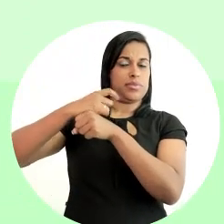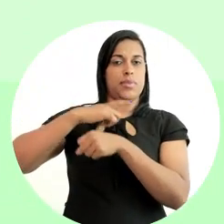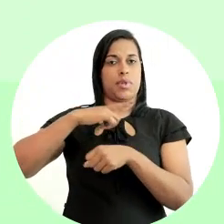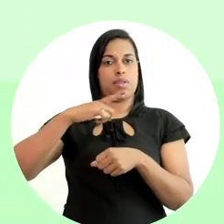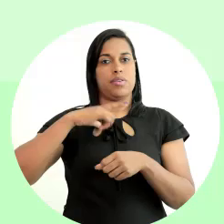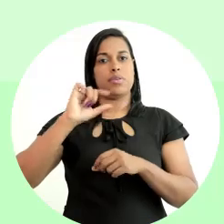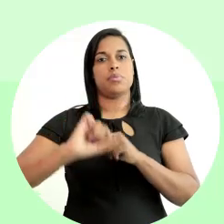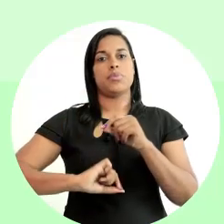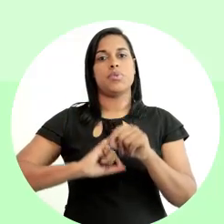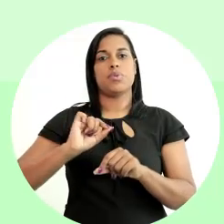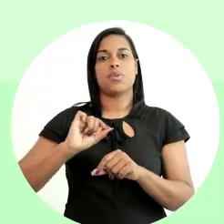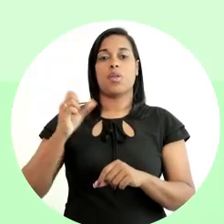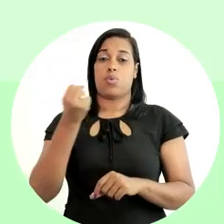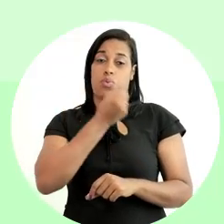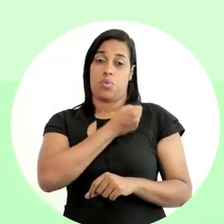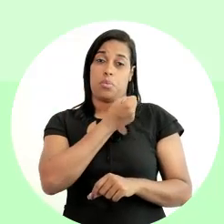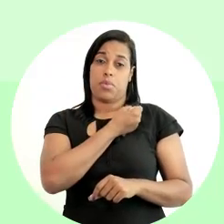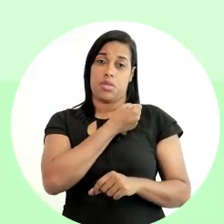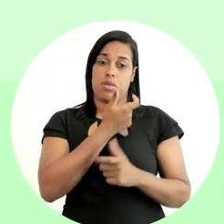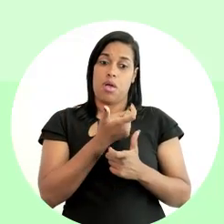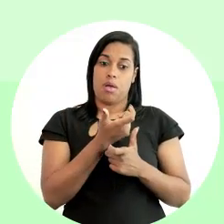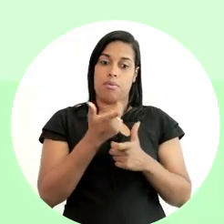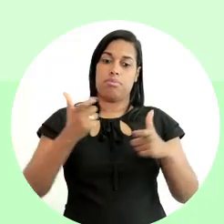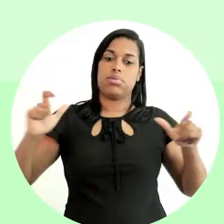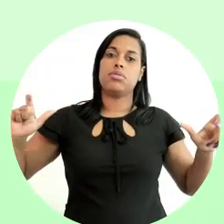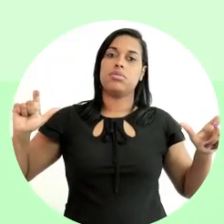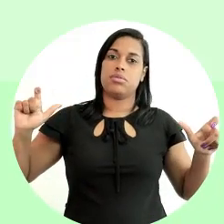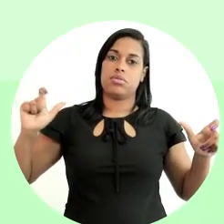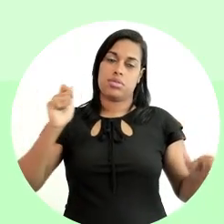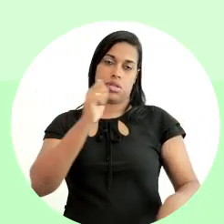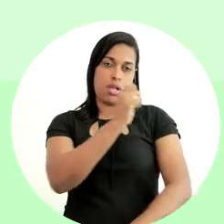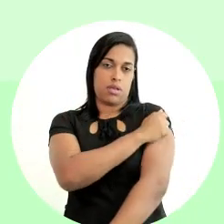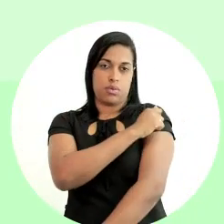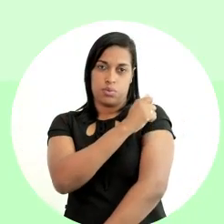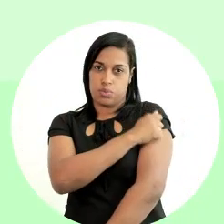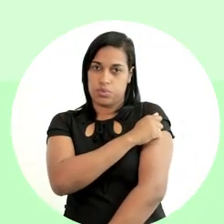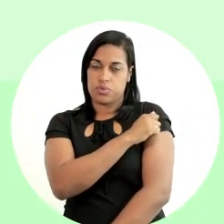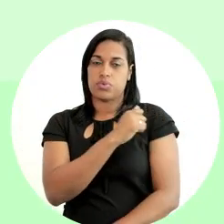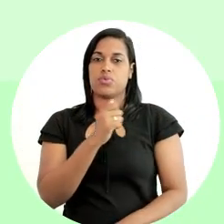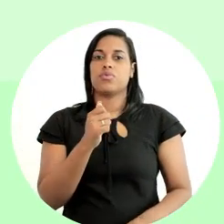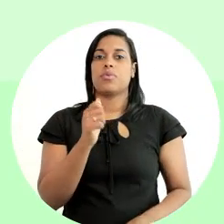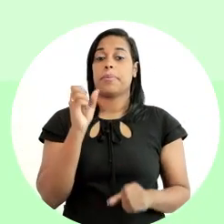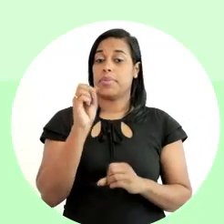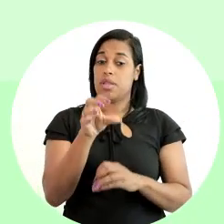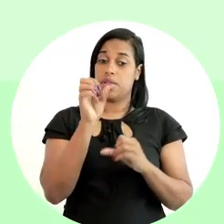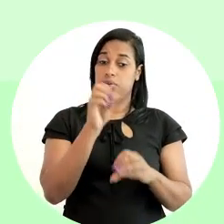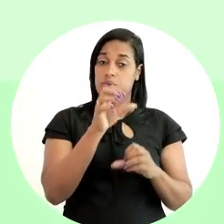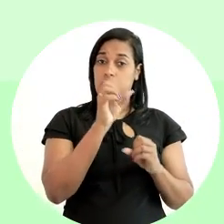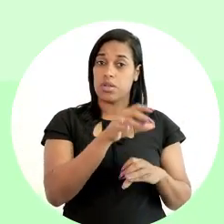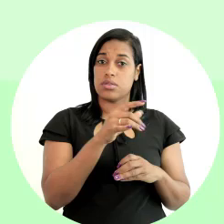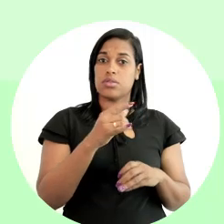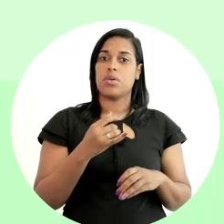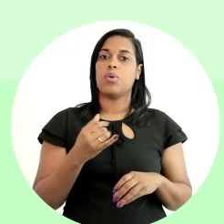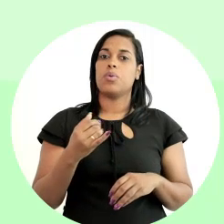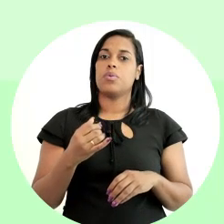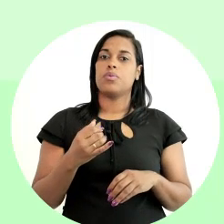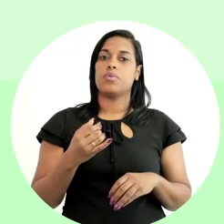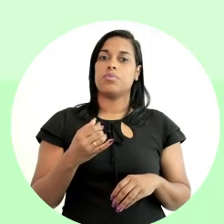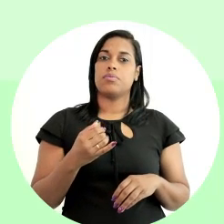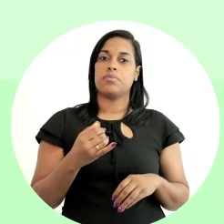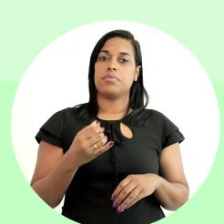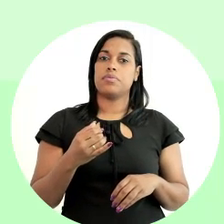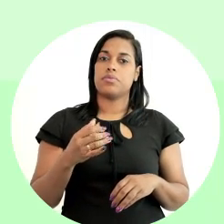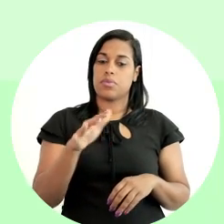tínhamos um relativo número de alunos para a educação